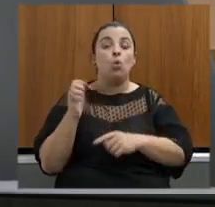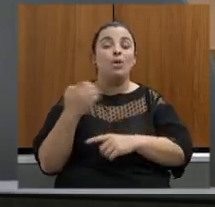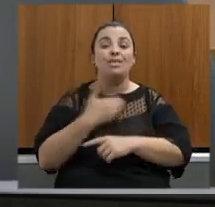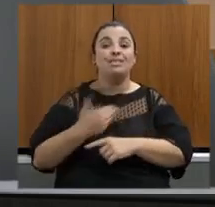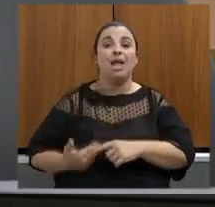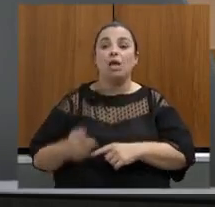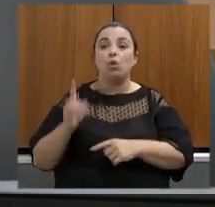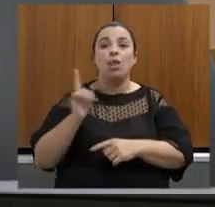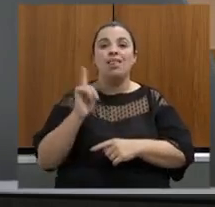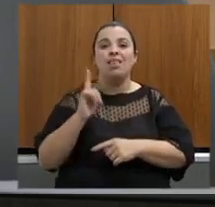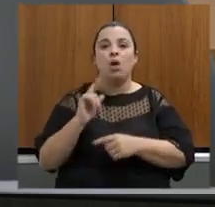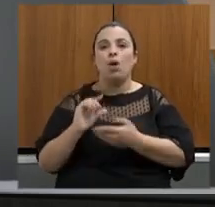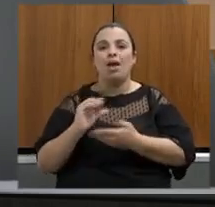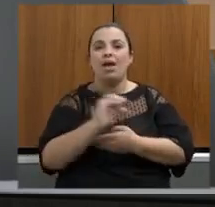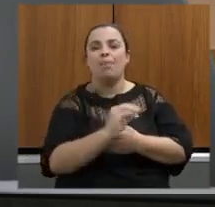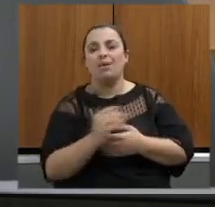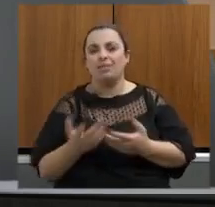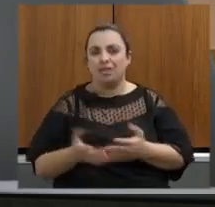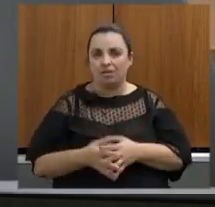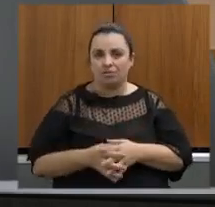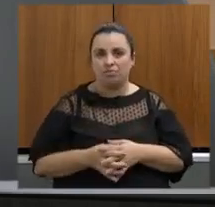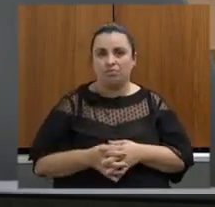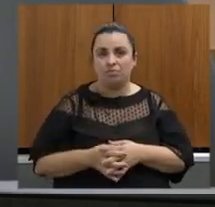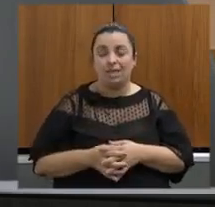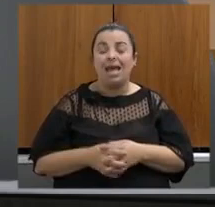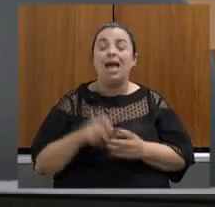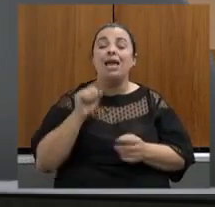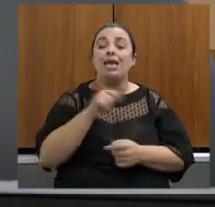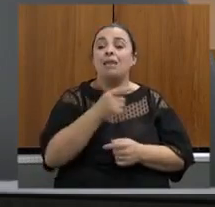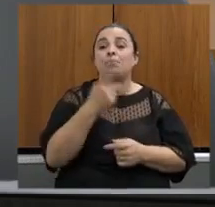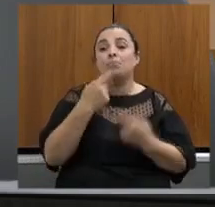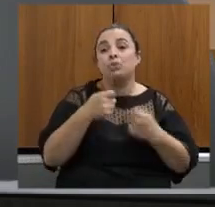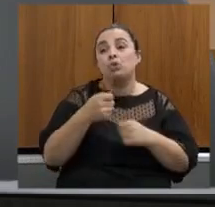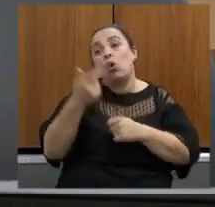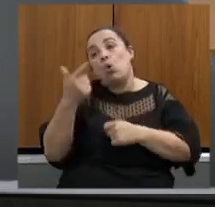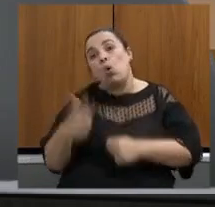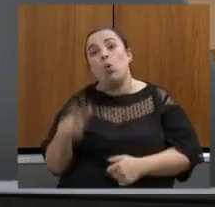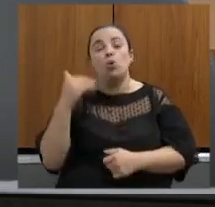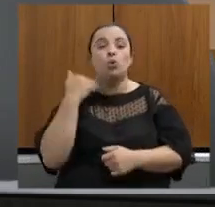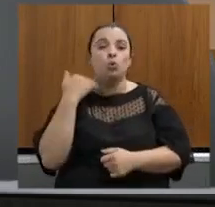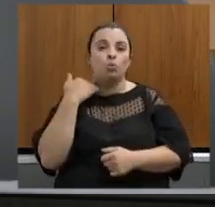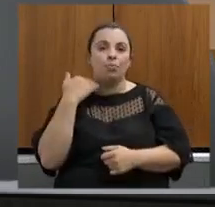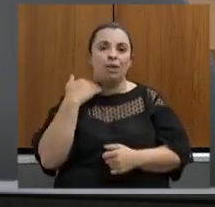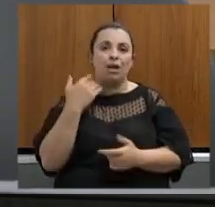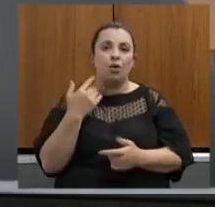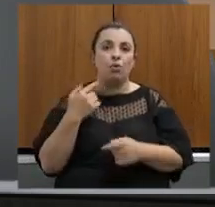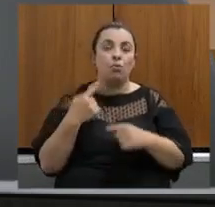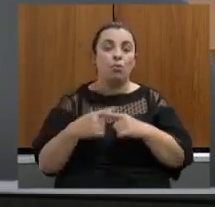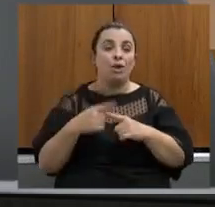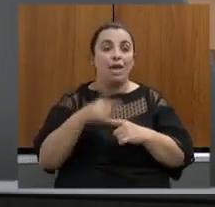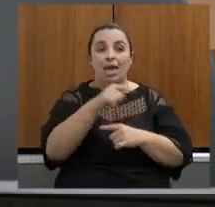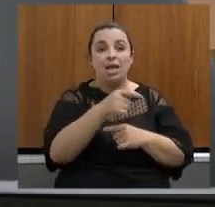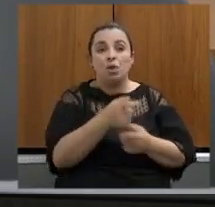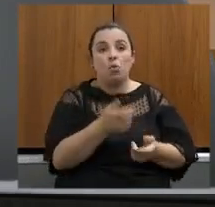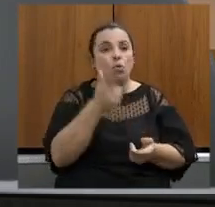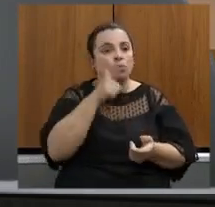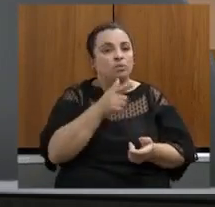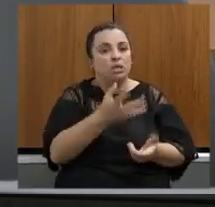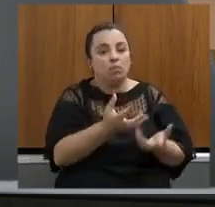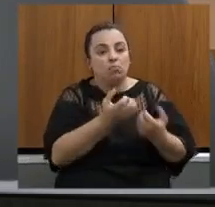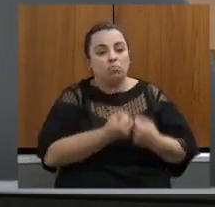e quando ele teve que recorrer a outro banco para suprir a necessidade que ele não receber em dia